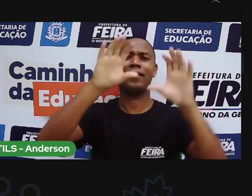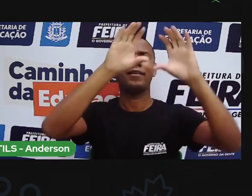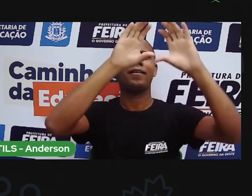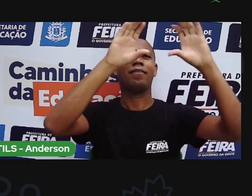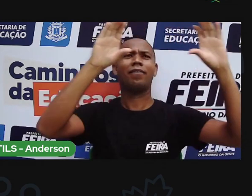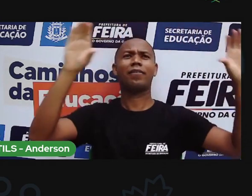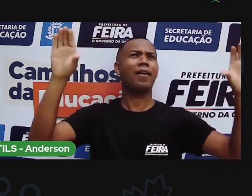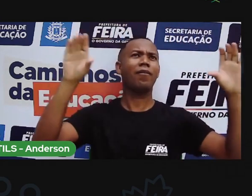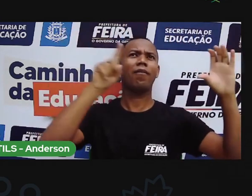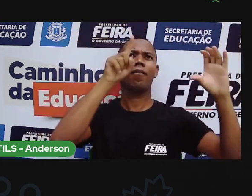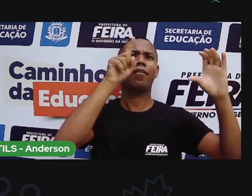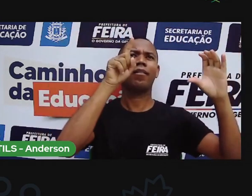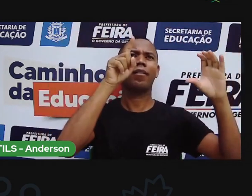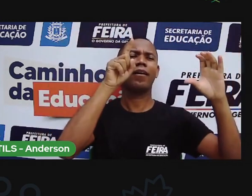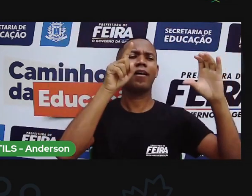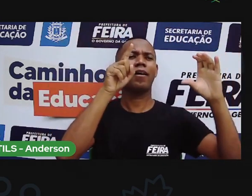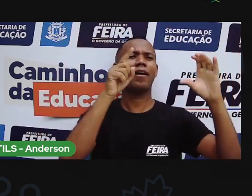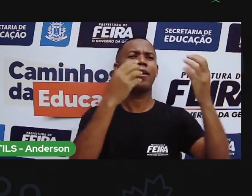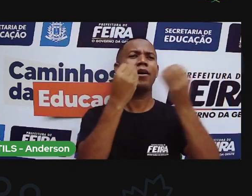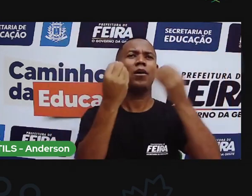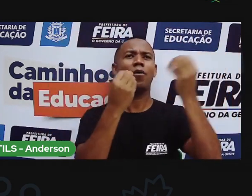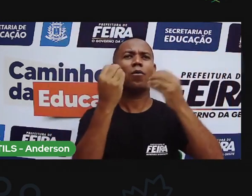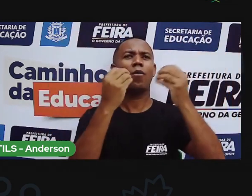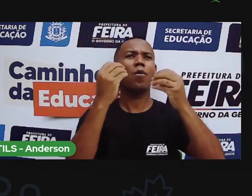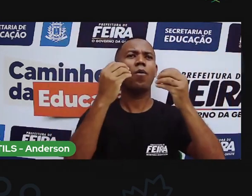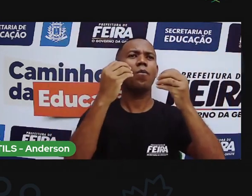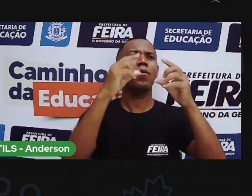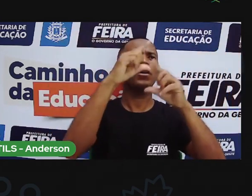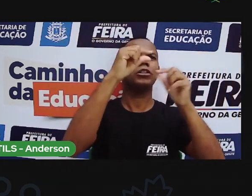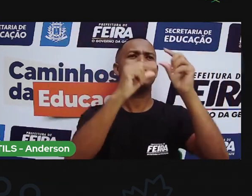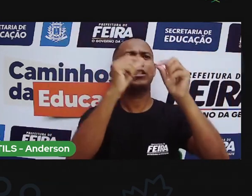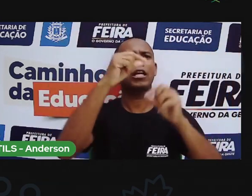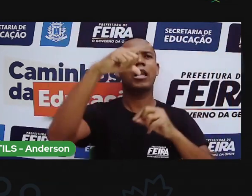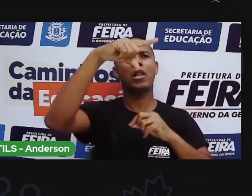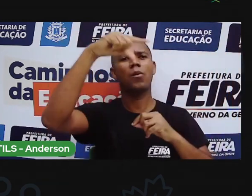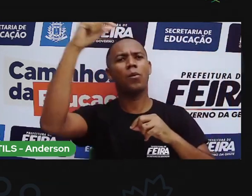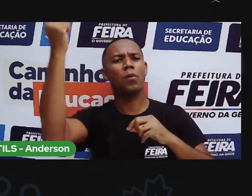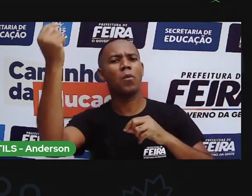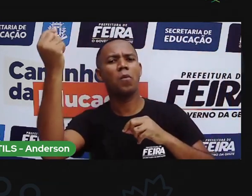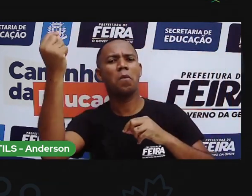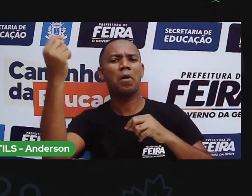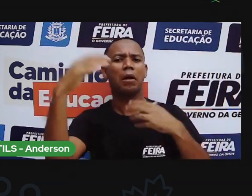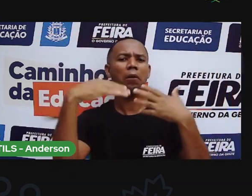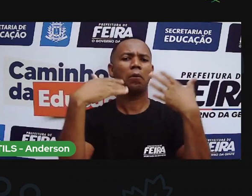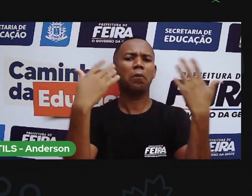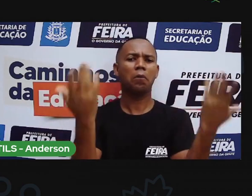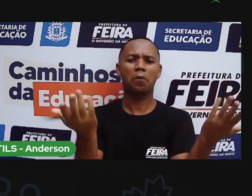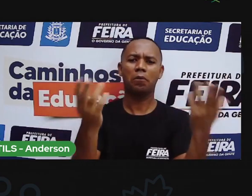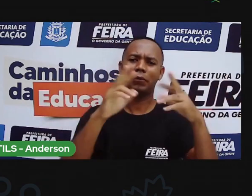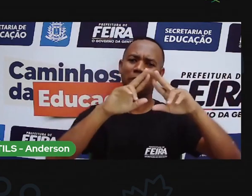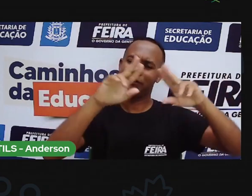esse nome de sistema solar, né? Então, vamos que vamos em mais uma aula com o Pro Maria e